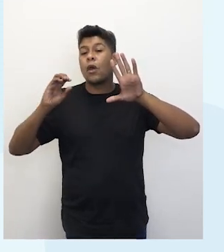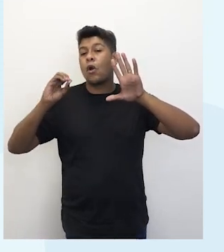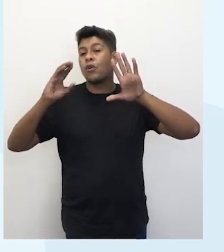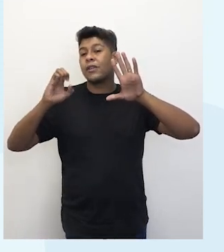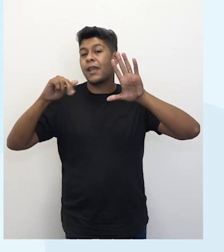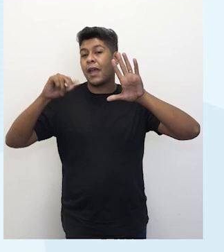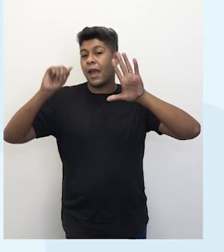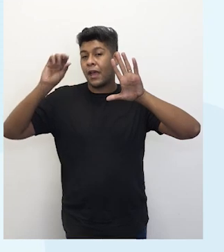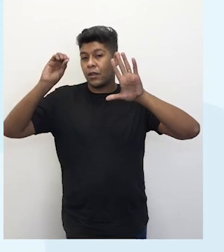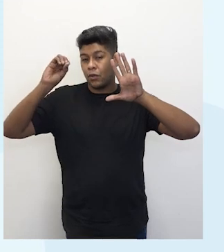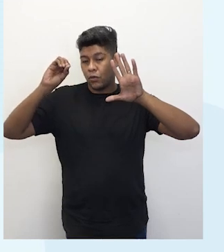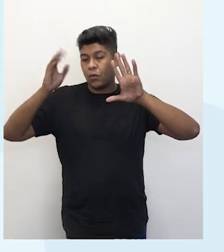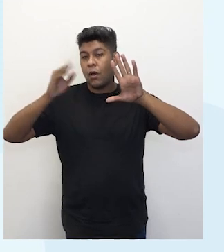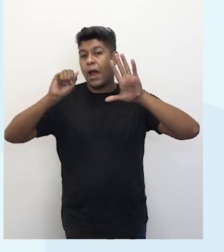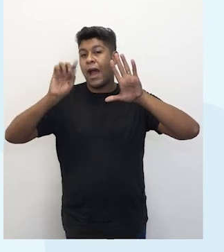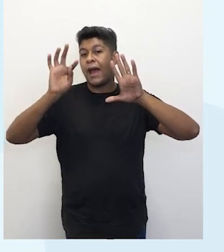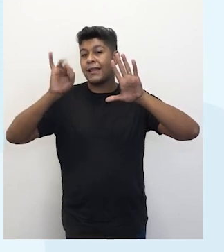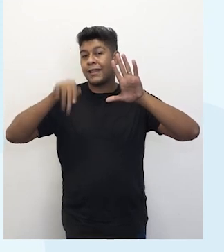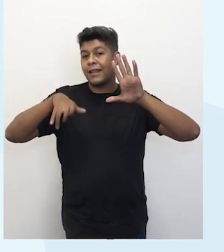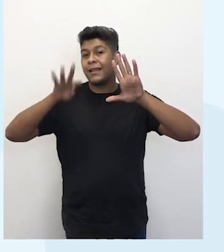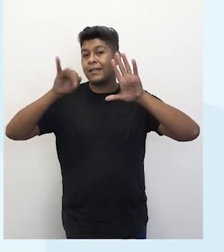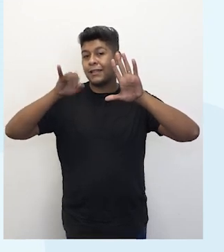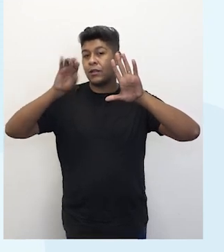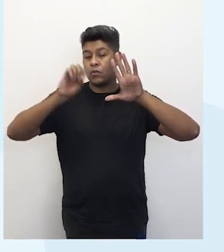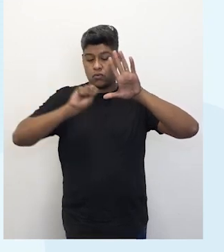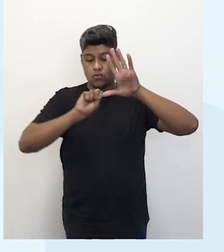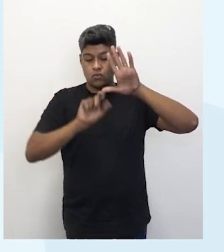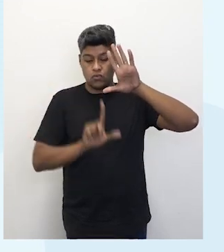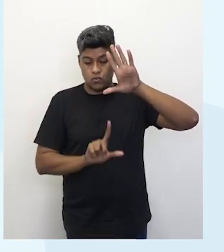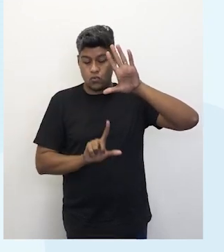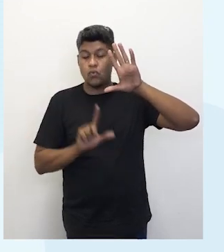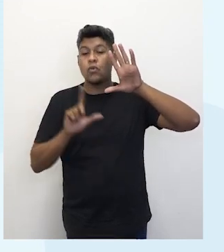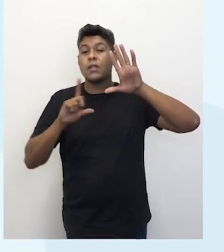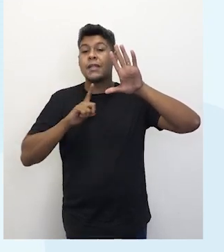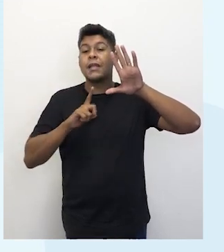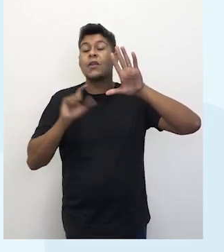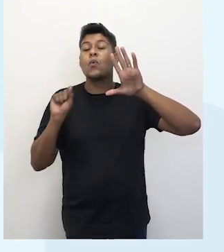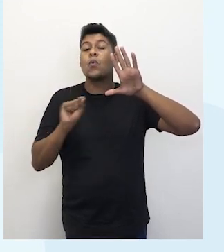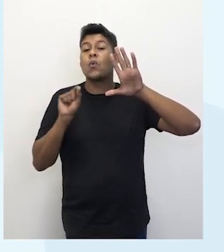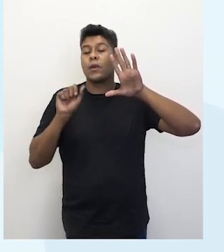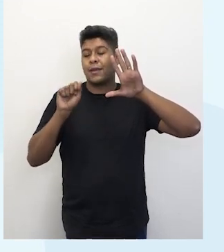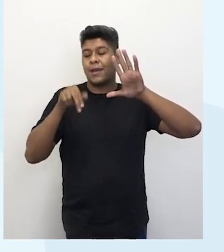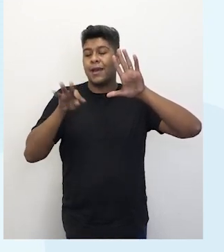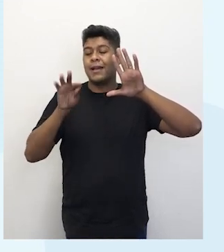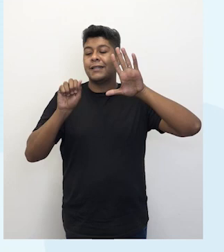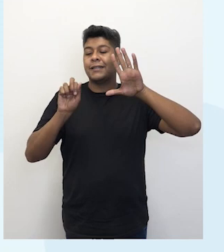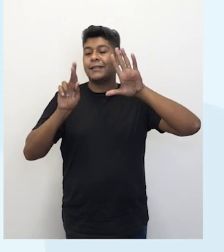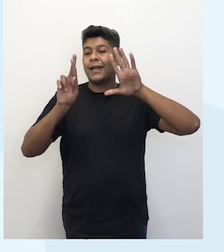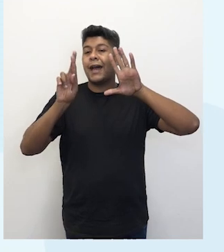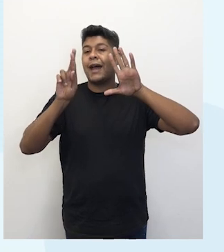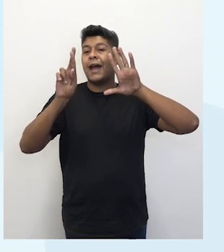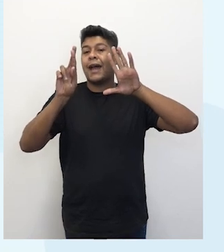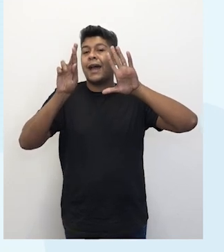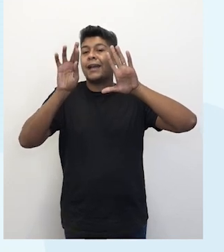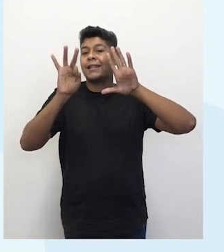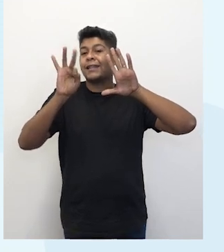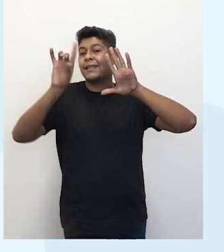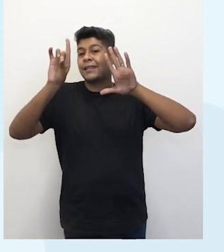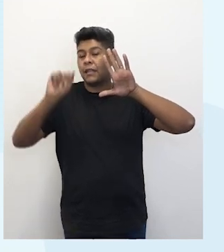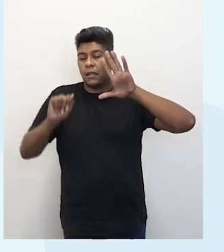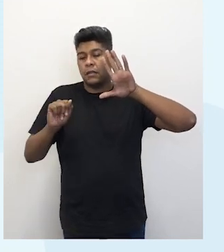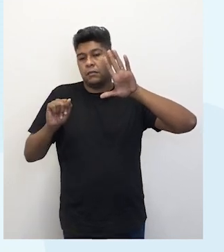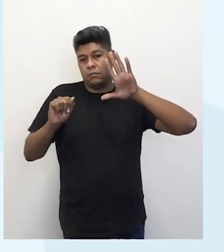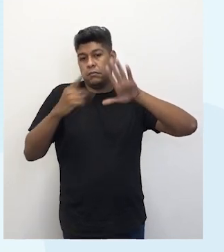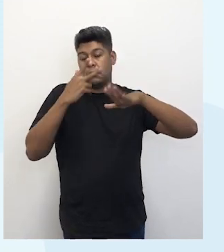Oceano Atlântico e ao sul Nós vamos ter a região da Antártida ou Antártica muito mais